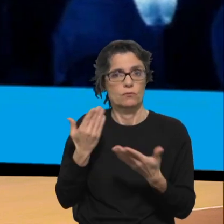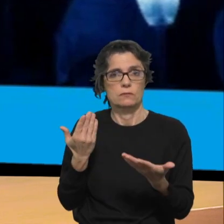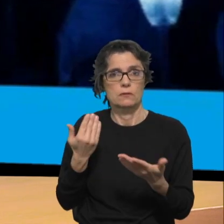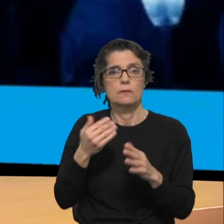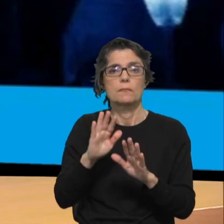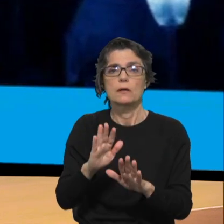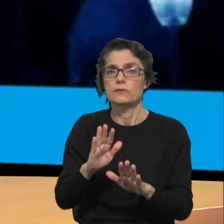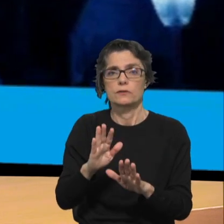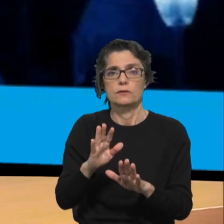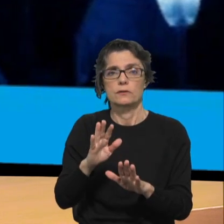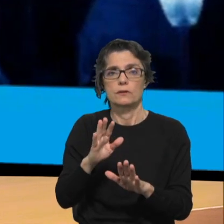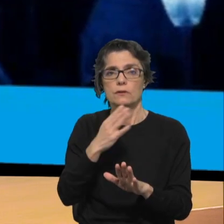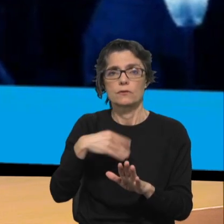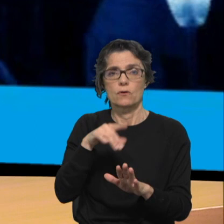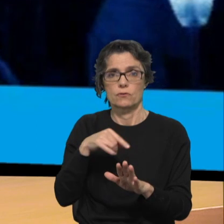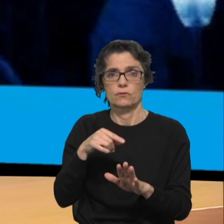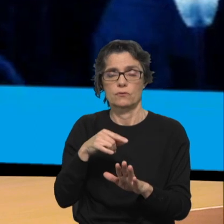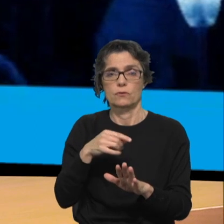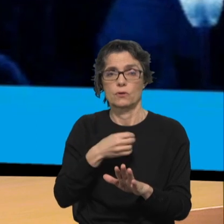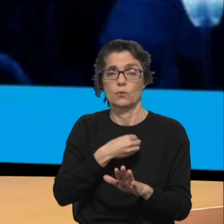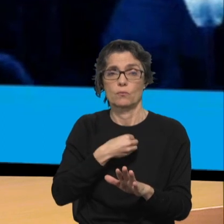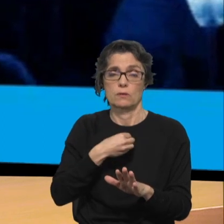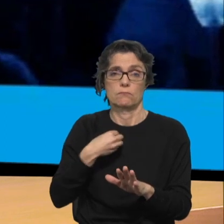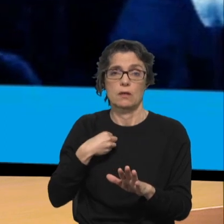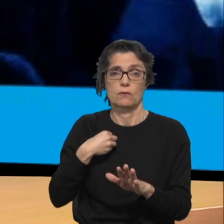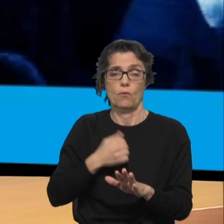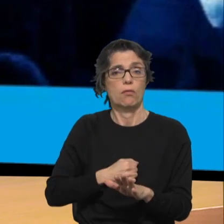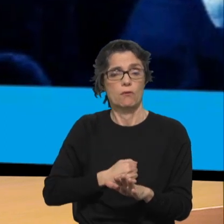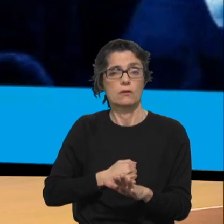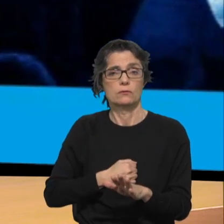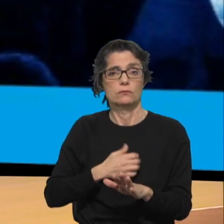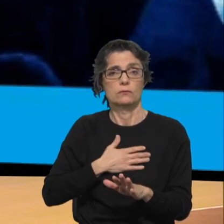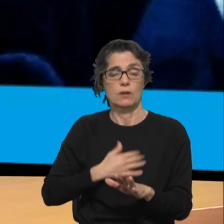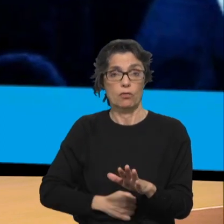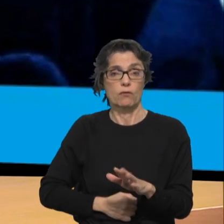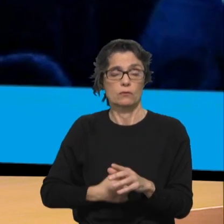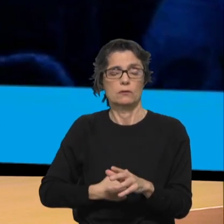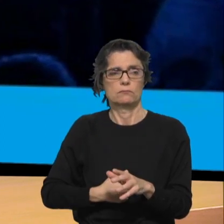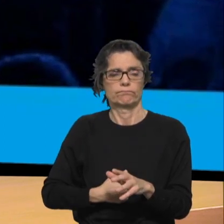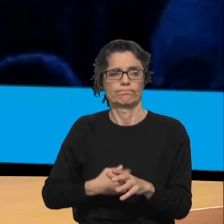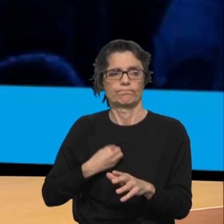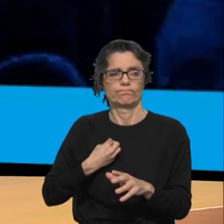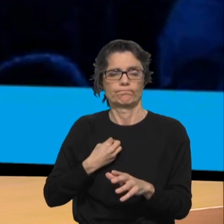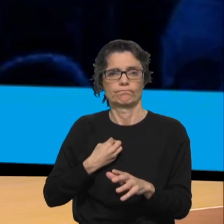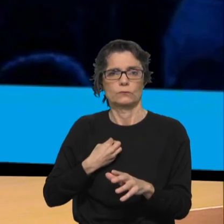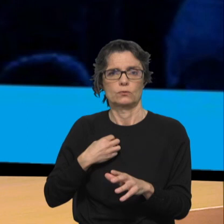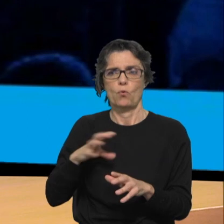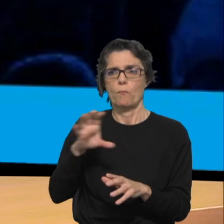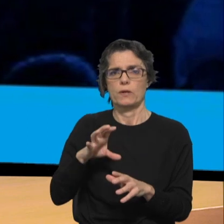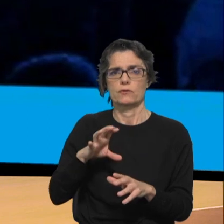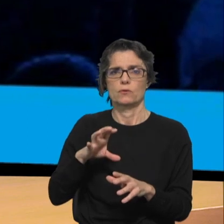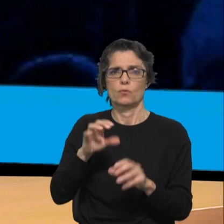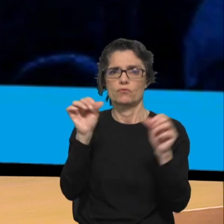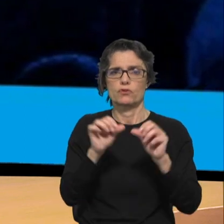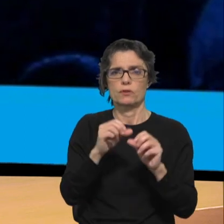Mas, verdadeiramente, enquanto médico católico, preocupa-me saber que neste país com 2 sistemas, os mais pobres, os